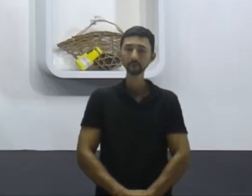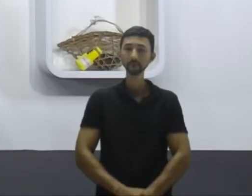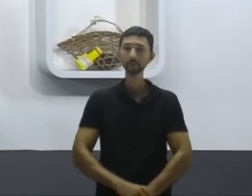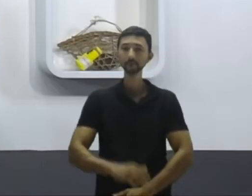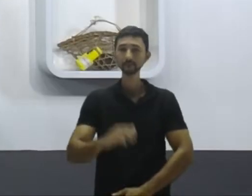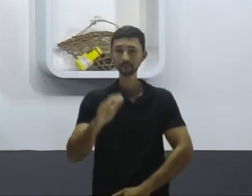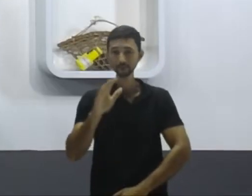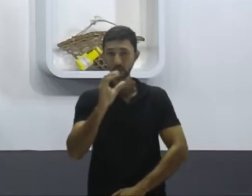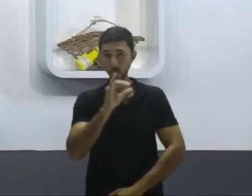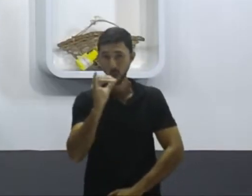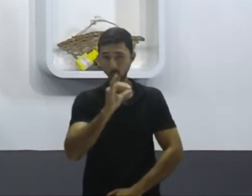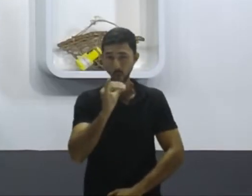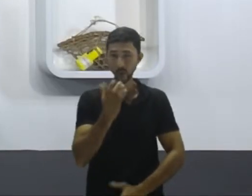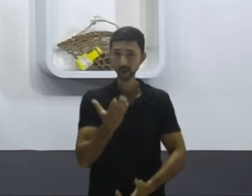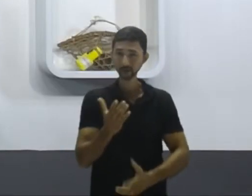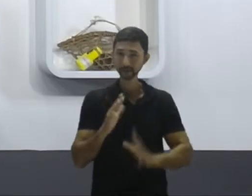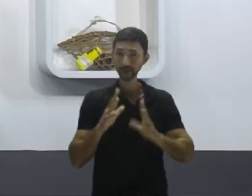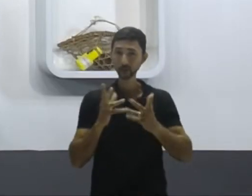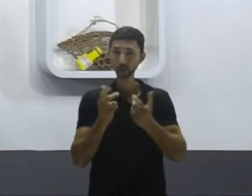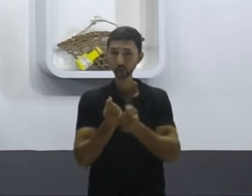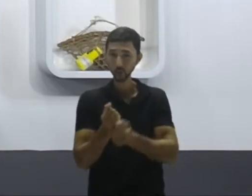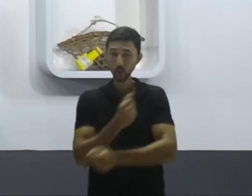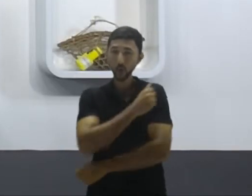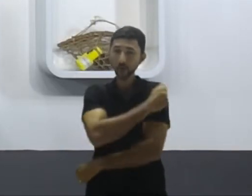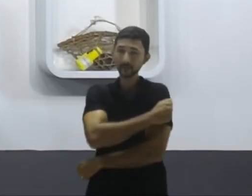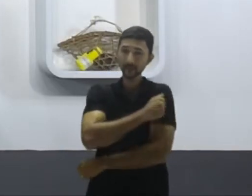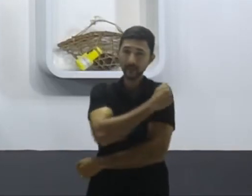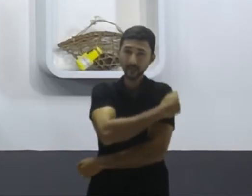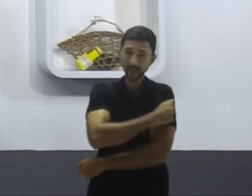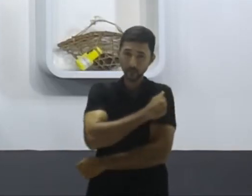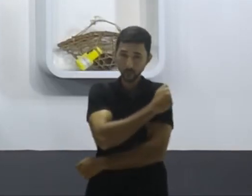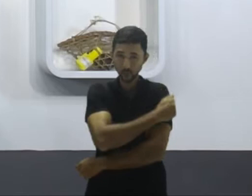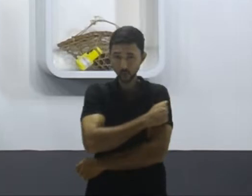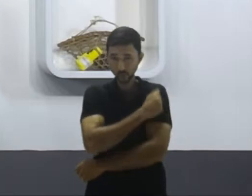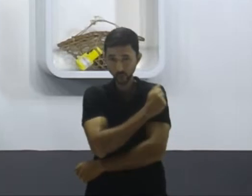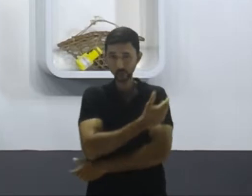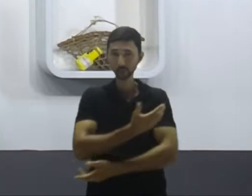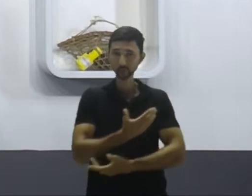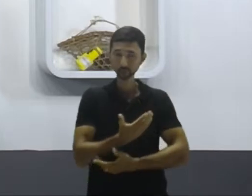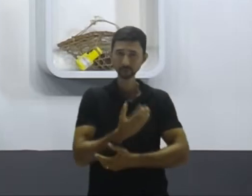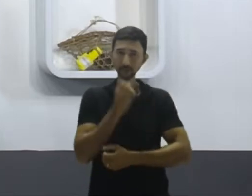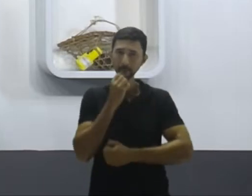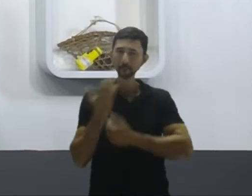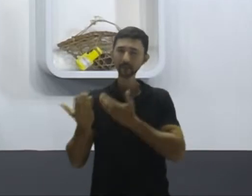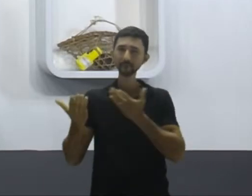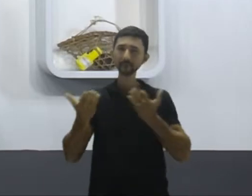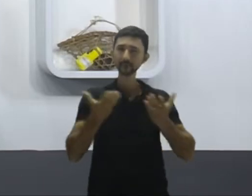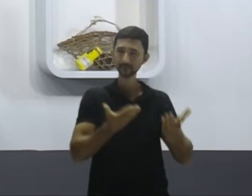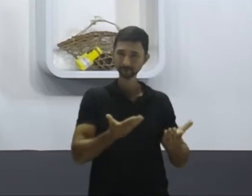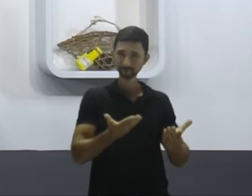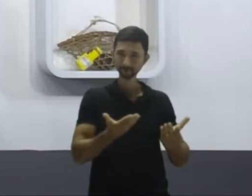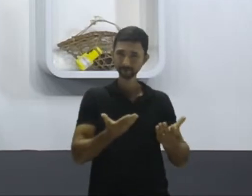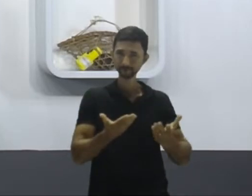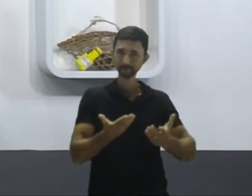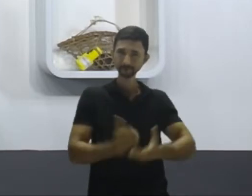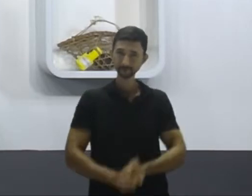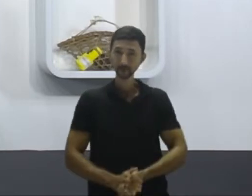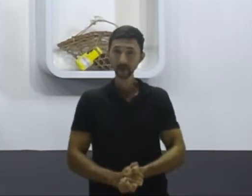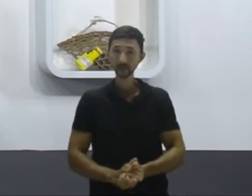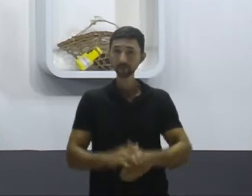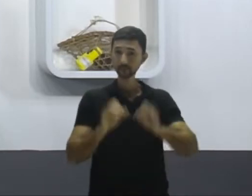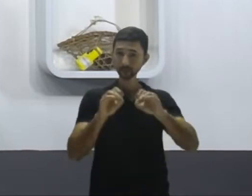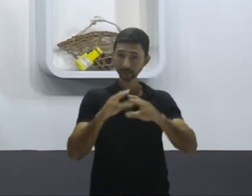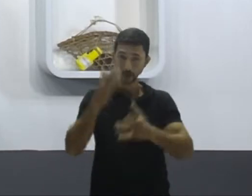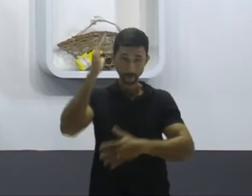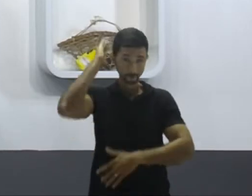Olá a todos e a todas, alunos das nossas escolas municipais, sejam bem-vindos a mais um Educa